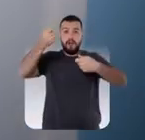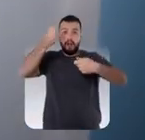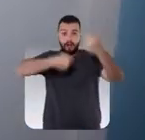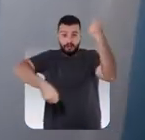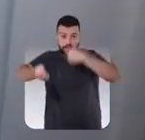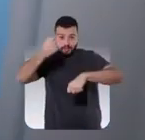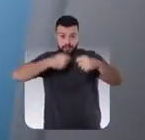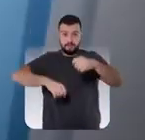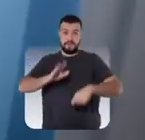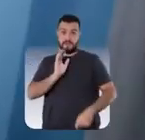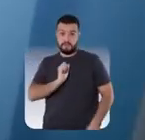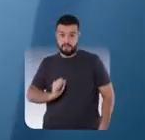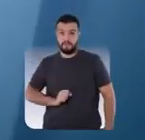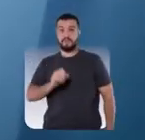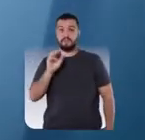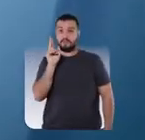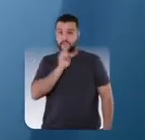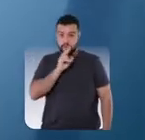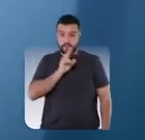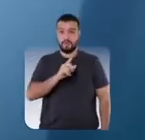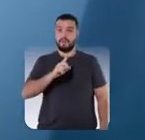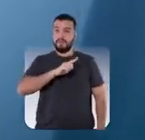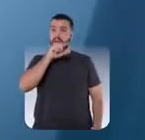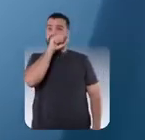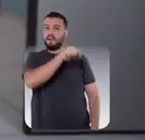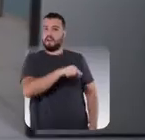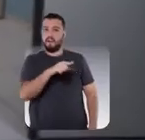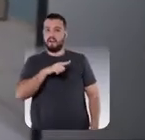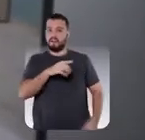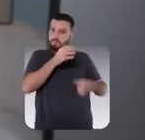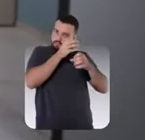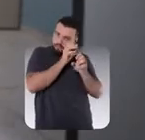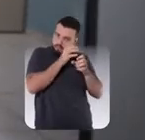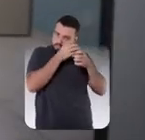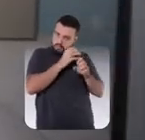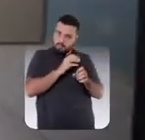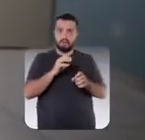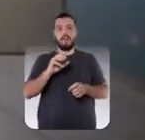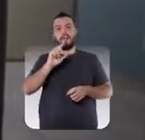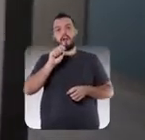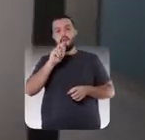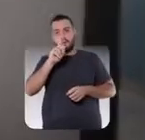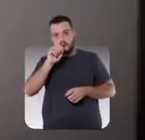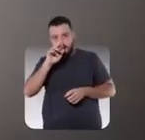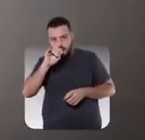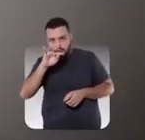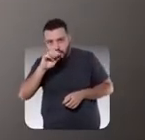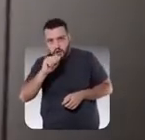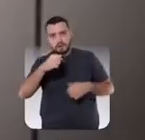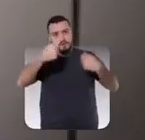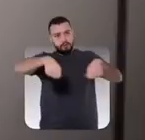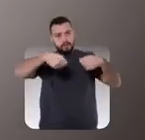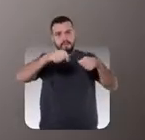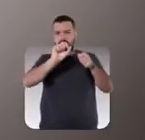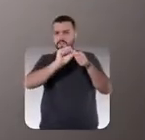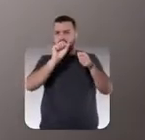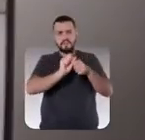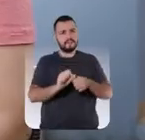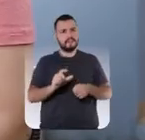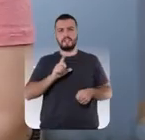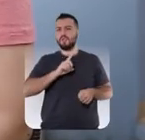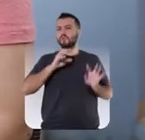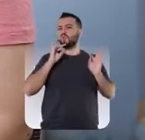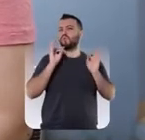Balsas Urgente, sendo que lá tem um novo laboratório amplo, confortável e com os equipamentos necessários para que os